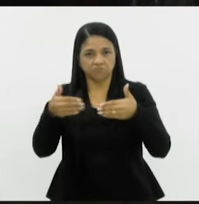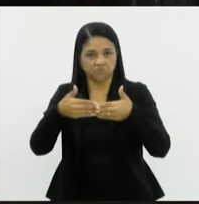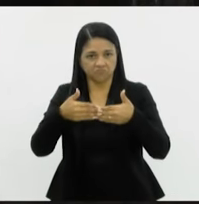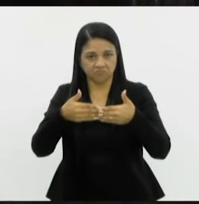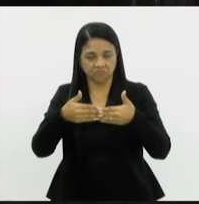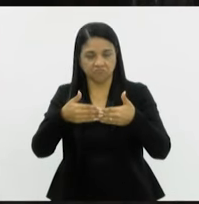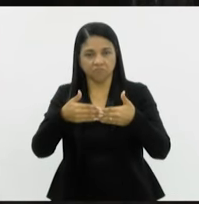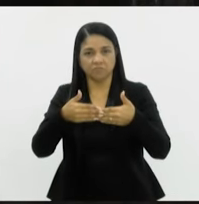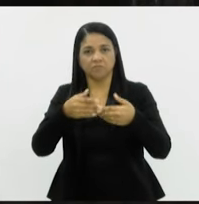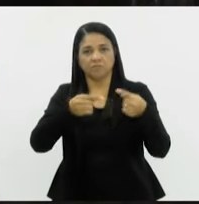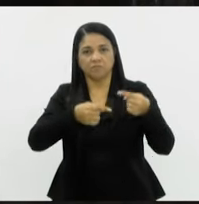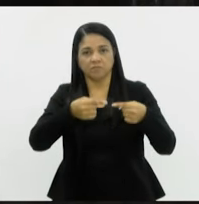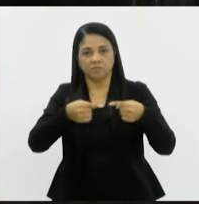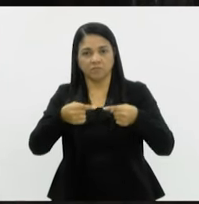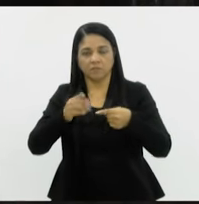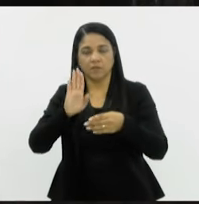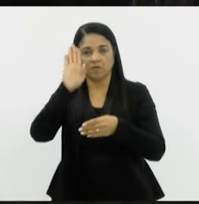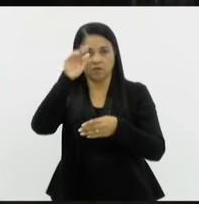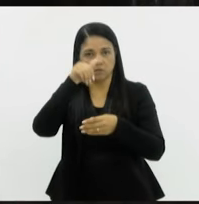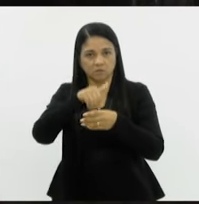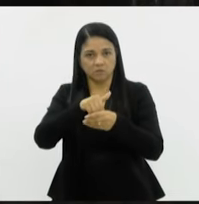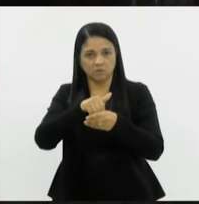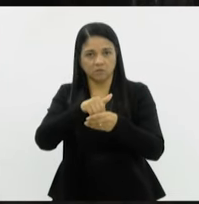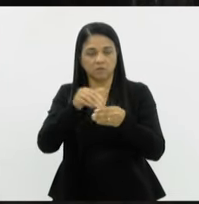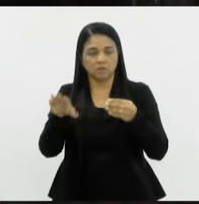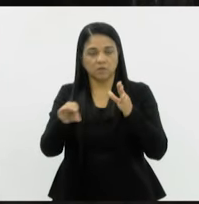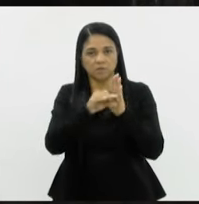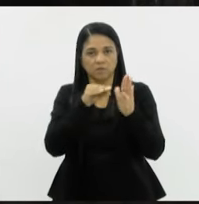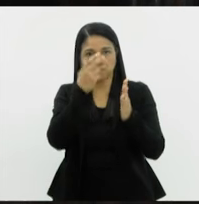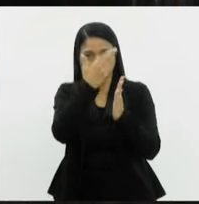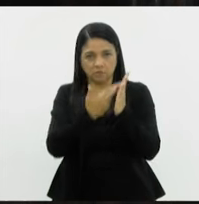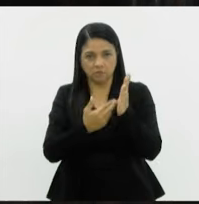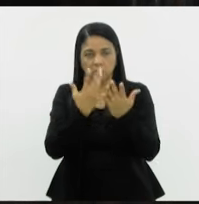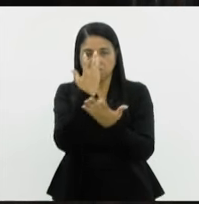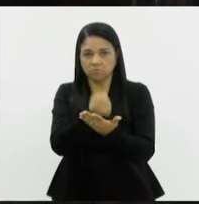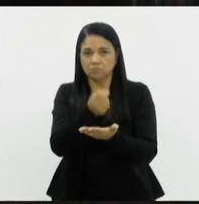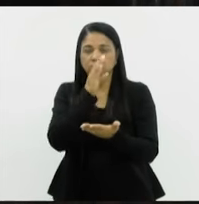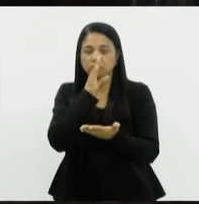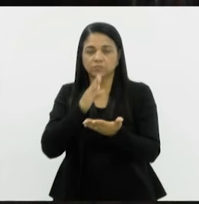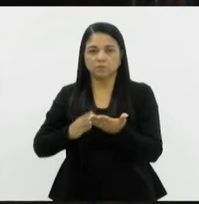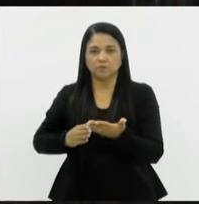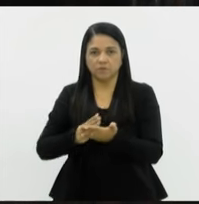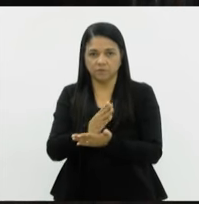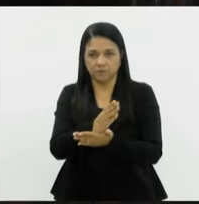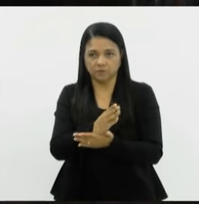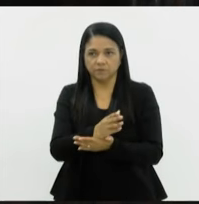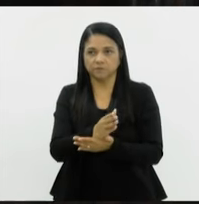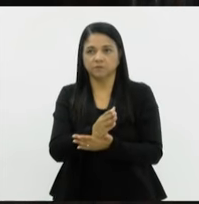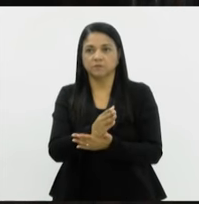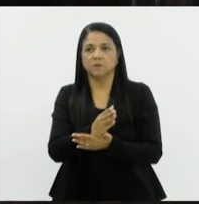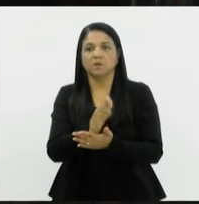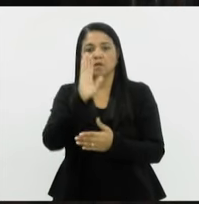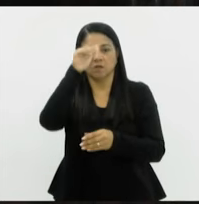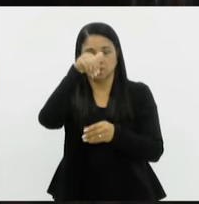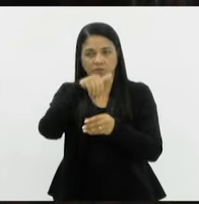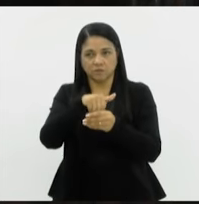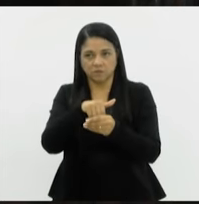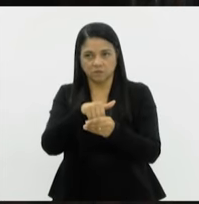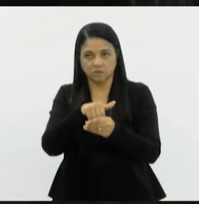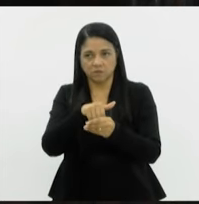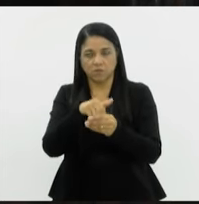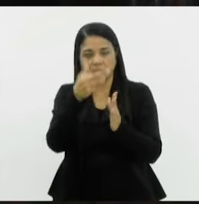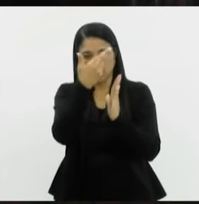discutir, encerrada a discussão. Em votação, emenda de redação. Os senhores que aprovam, permaneçam como estão. Aprovada. Em votação,